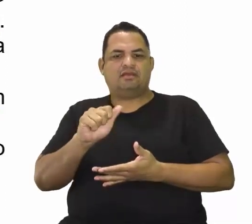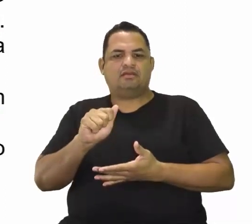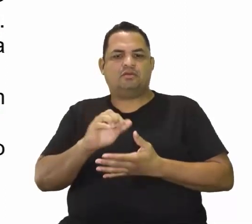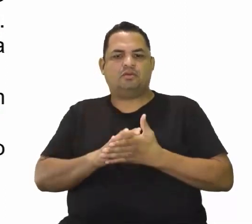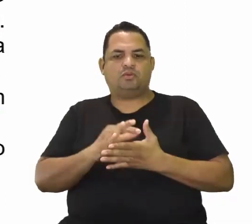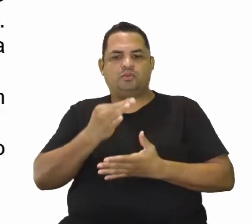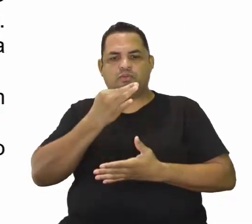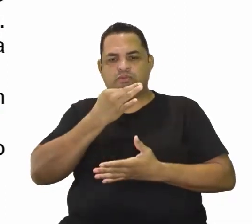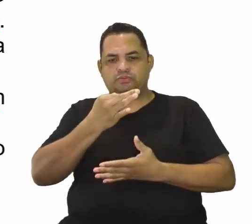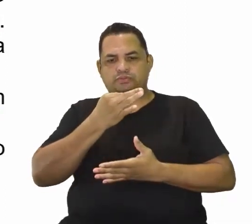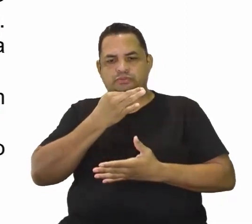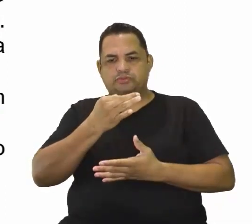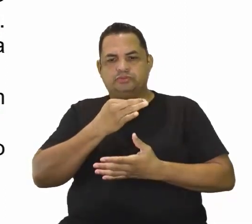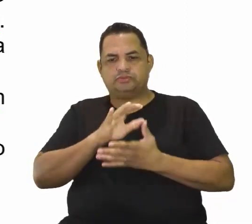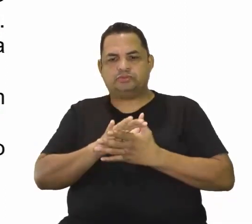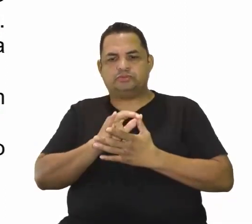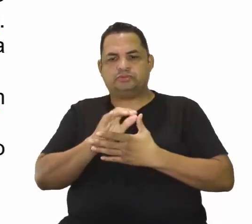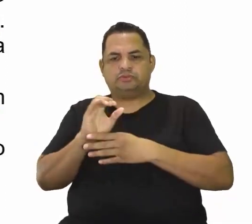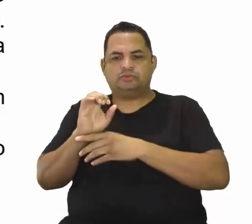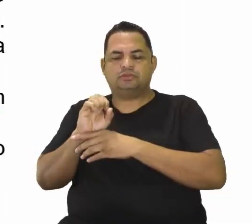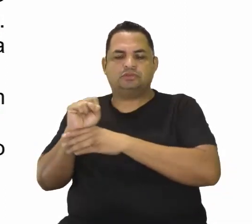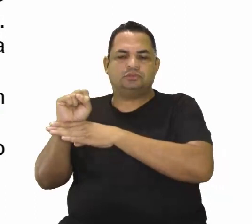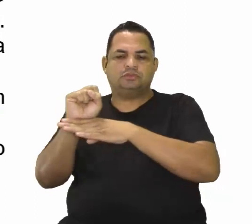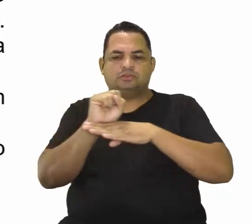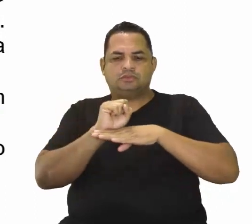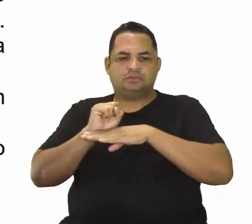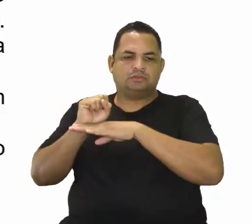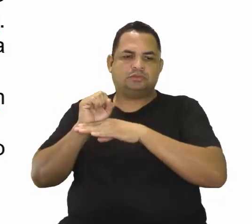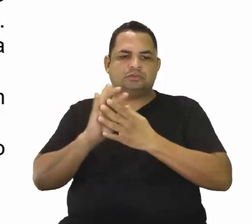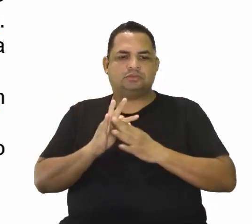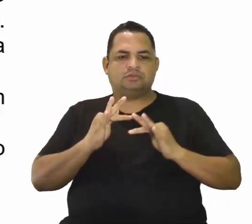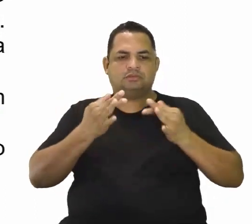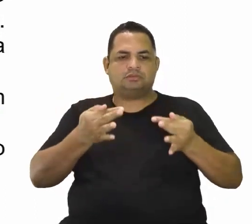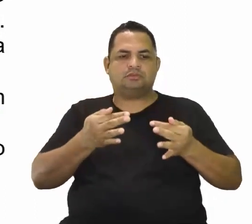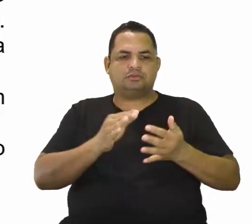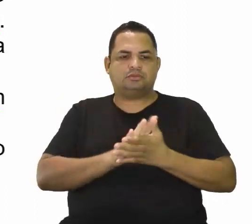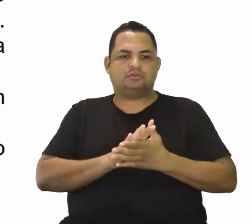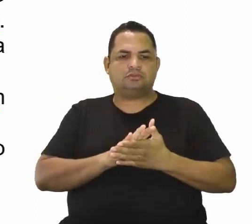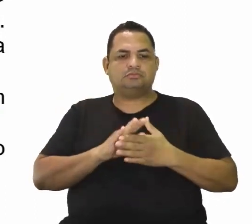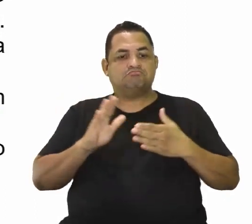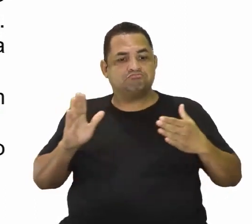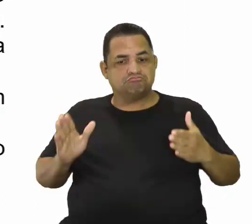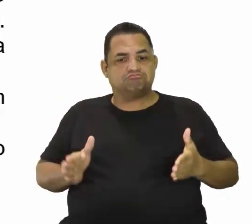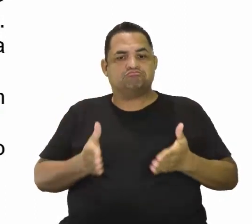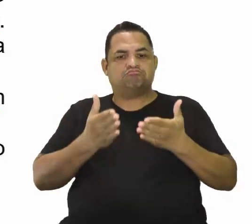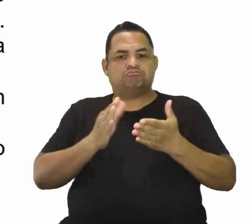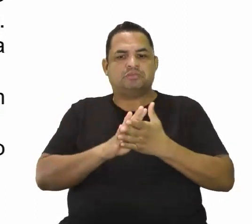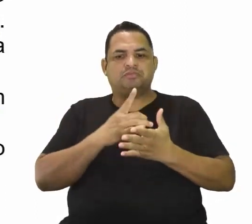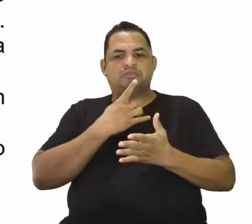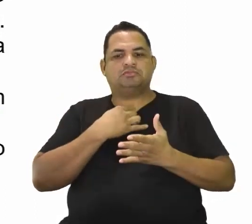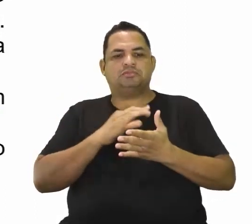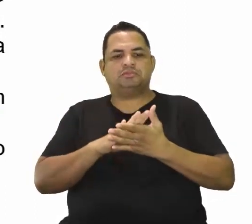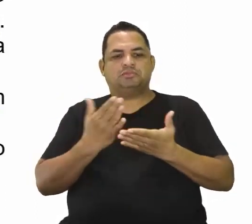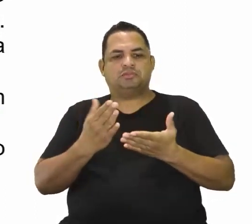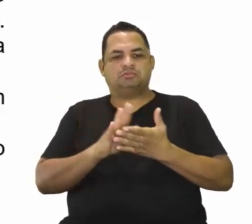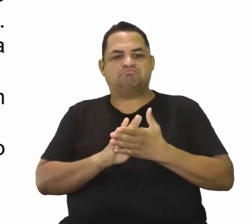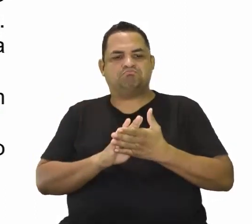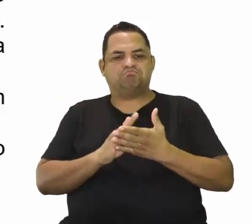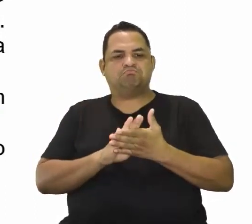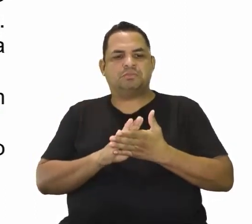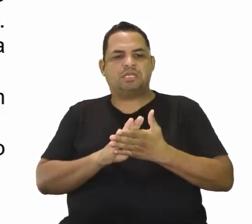rivalizava com o discurso socialista. E por último, a letra E, era impulsionado por uma vontade de